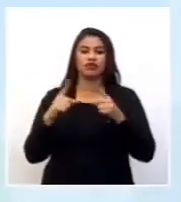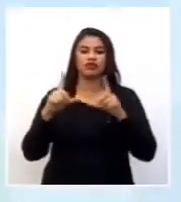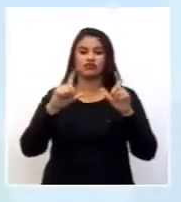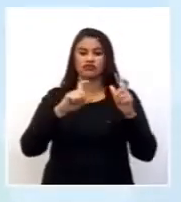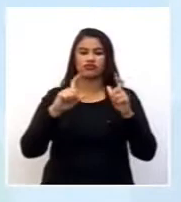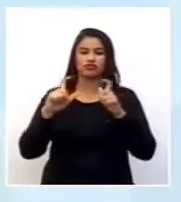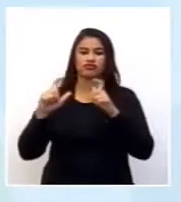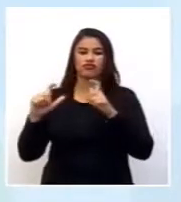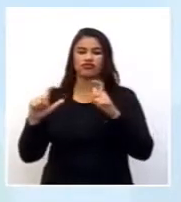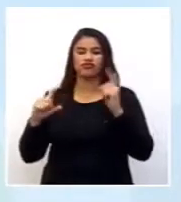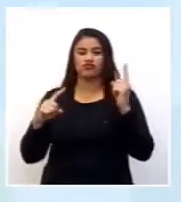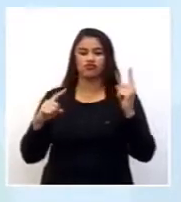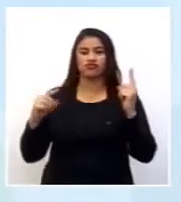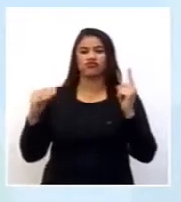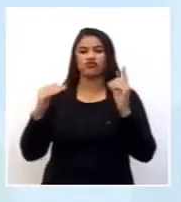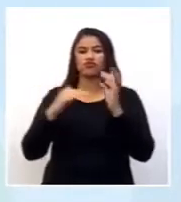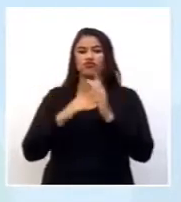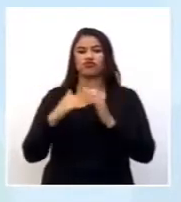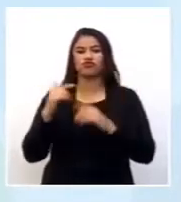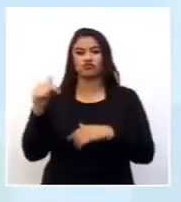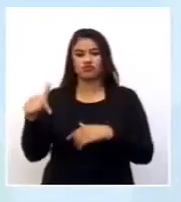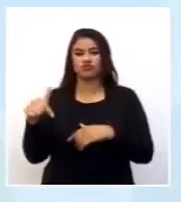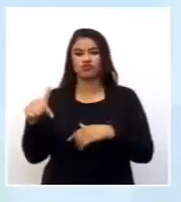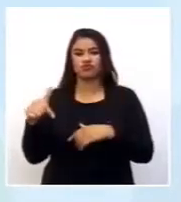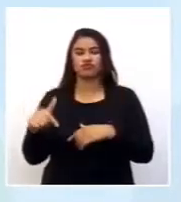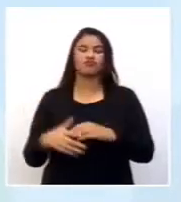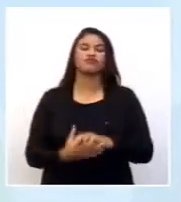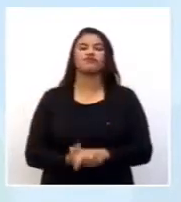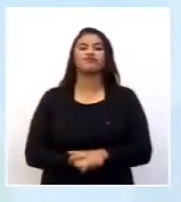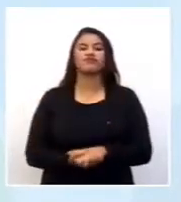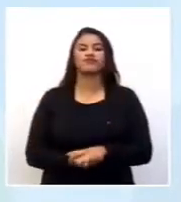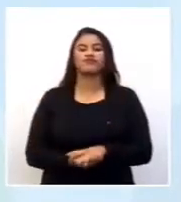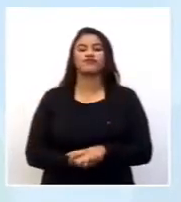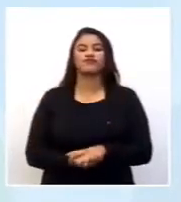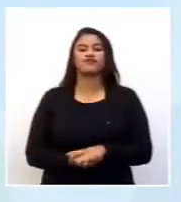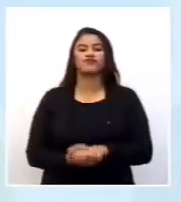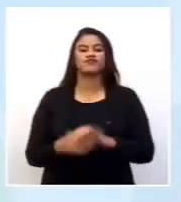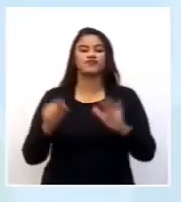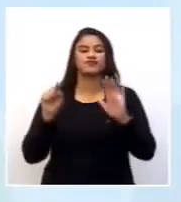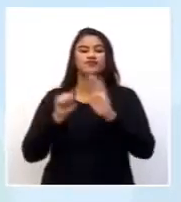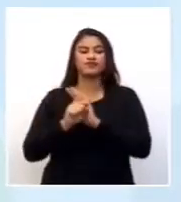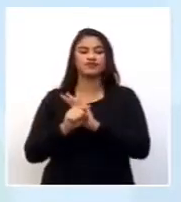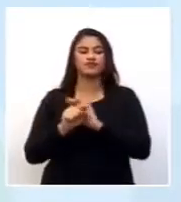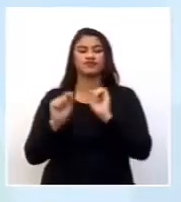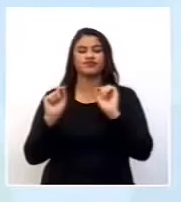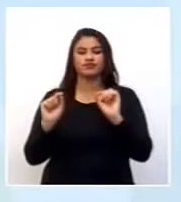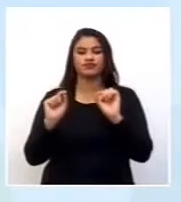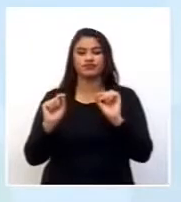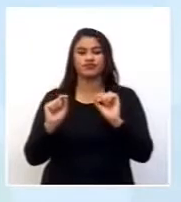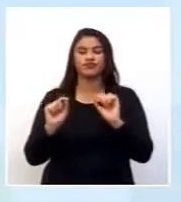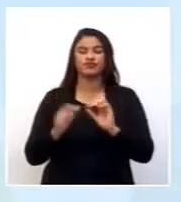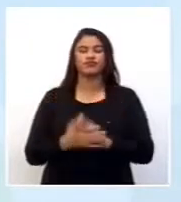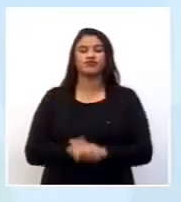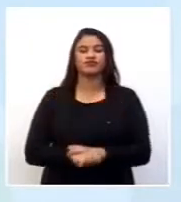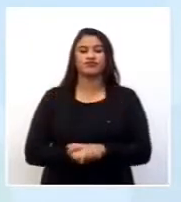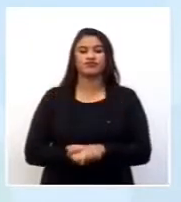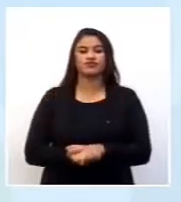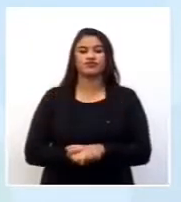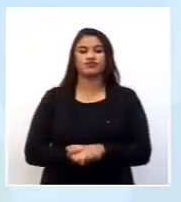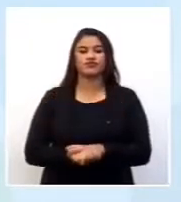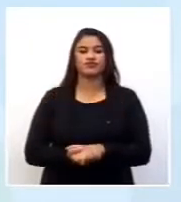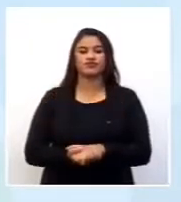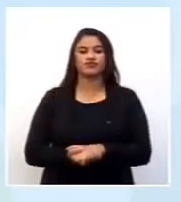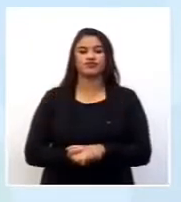nós colocamos aos professores para fazer essa reflexão. Então, há um questionamento que destaca a seguinte questão: como